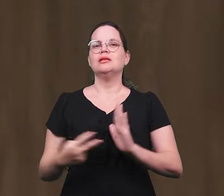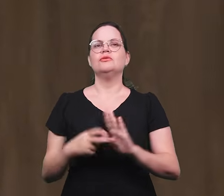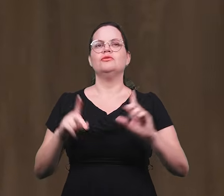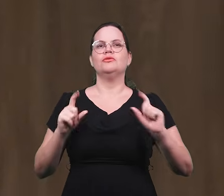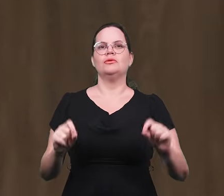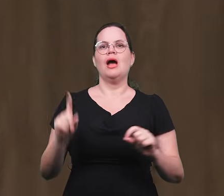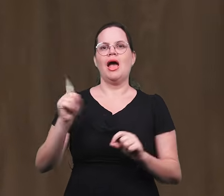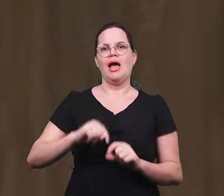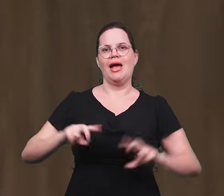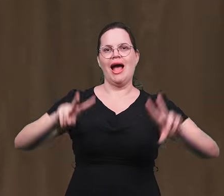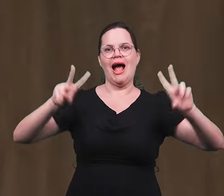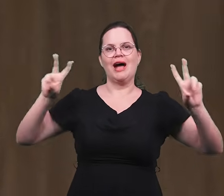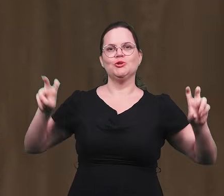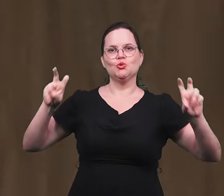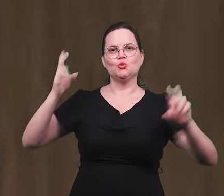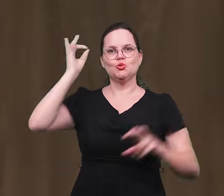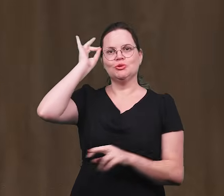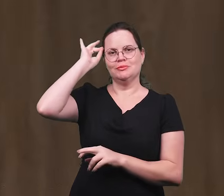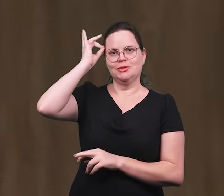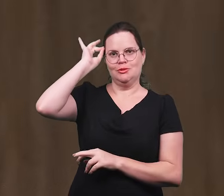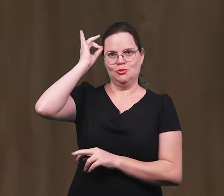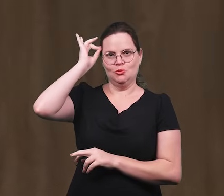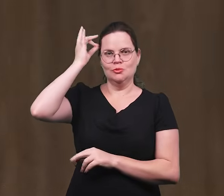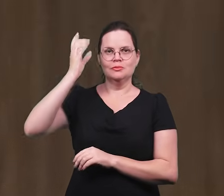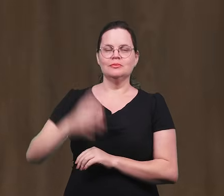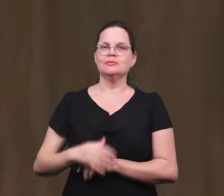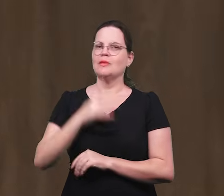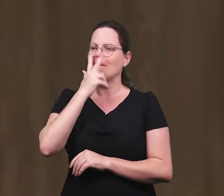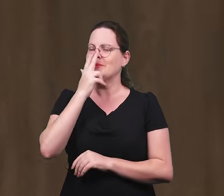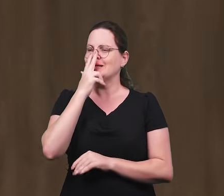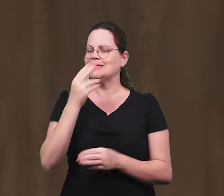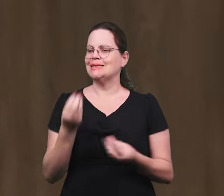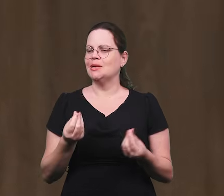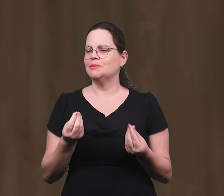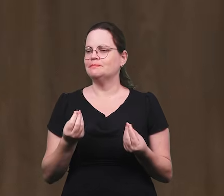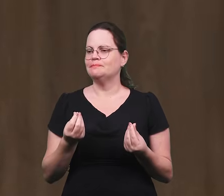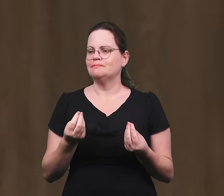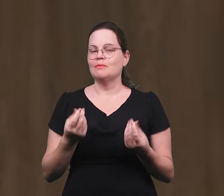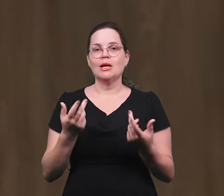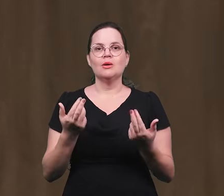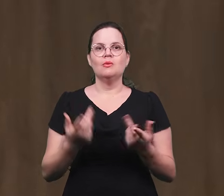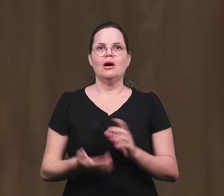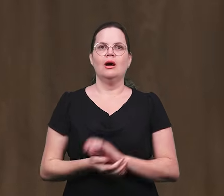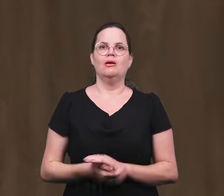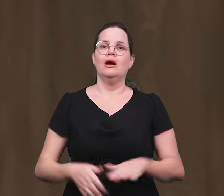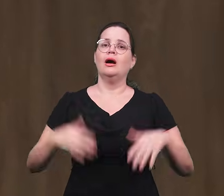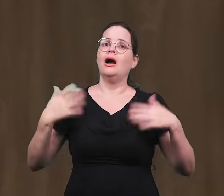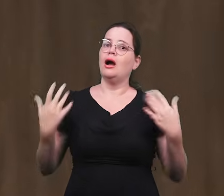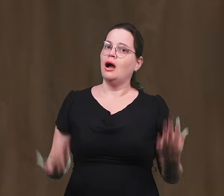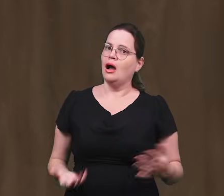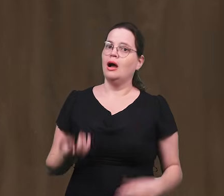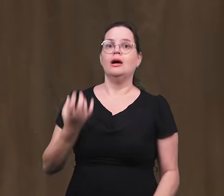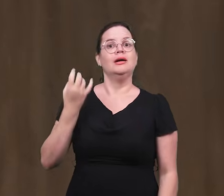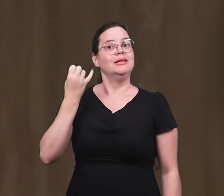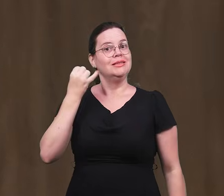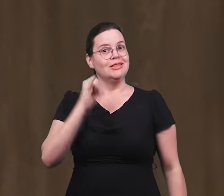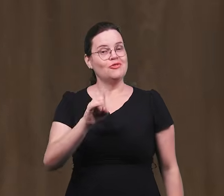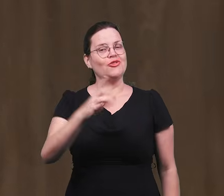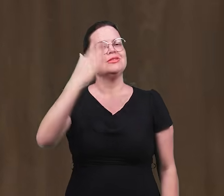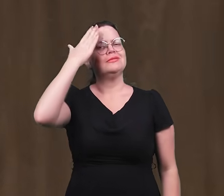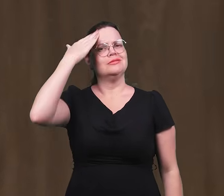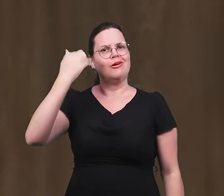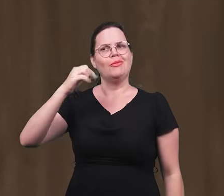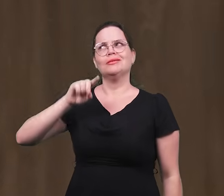uma conotação espiritual. Era como se a gente falasse assim: ah, se você soubesse quem